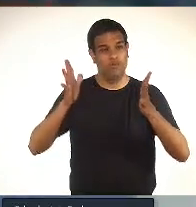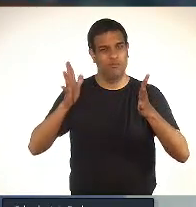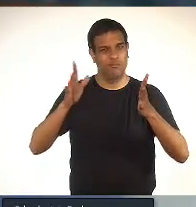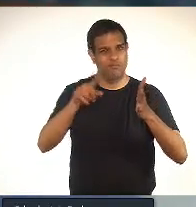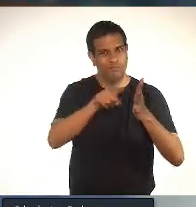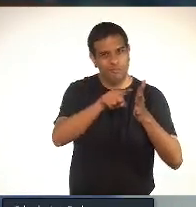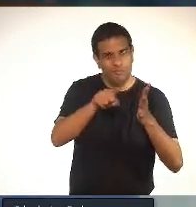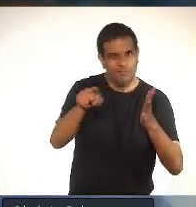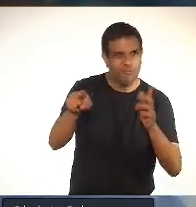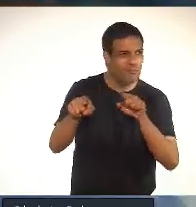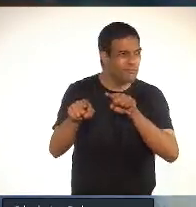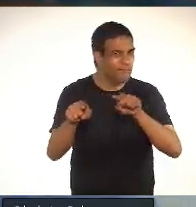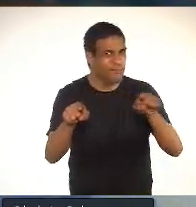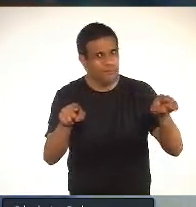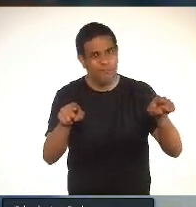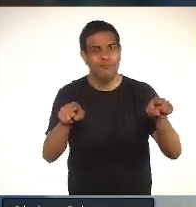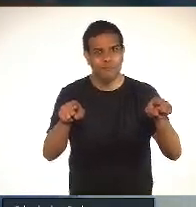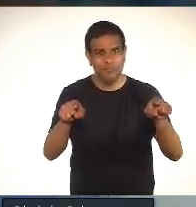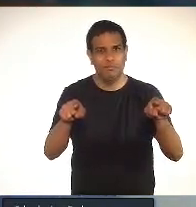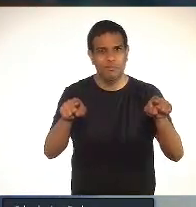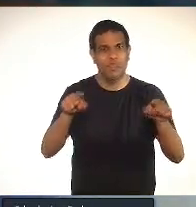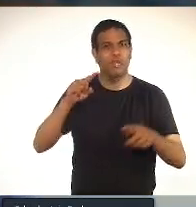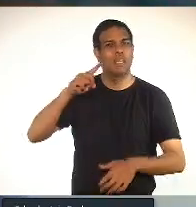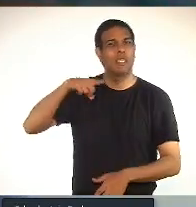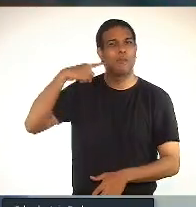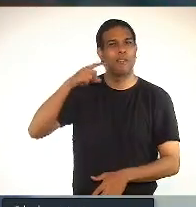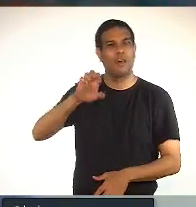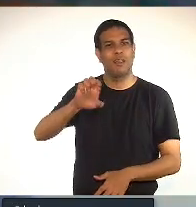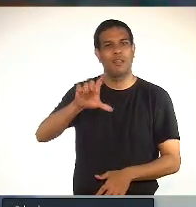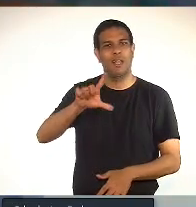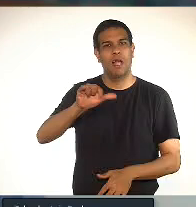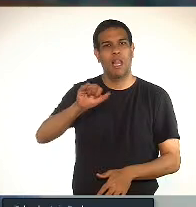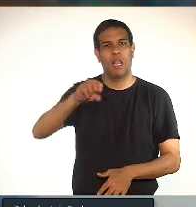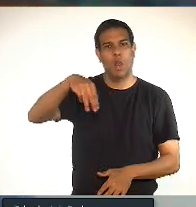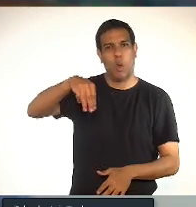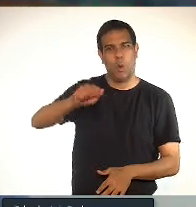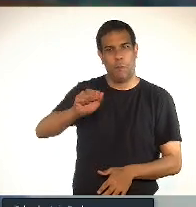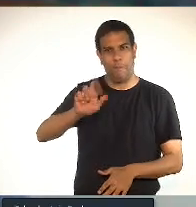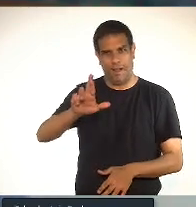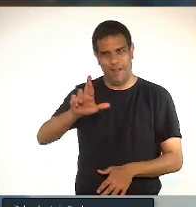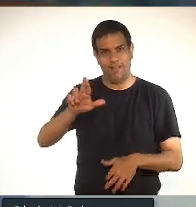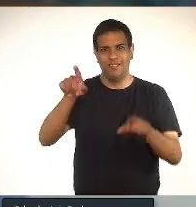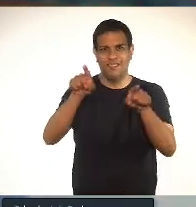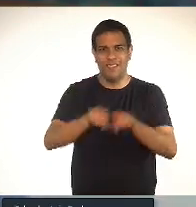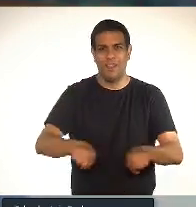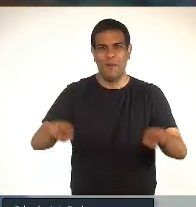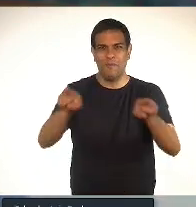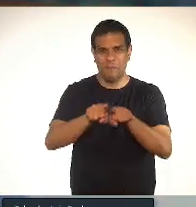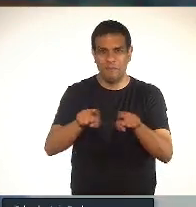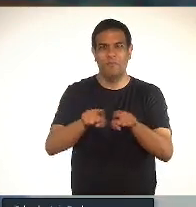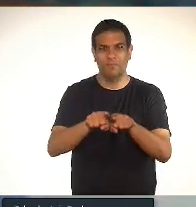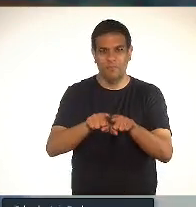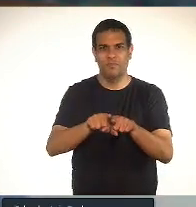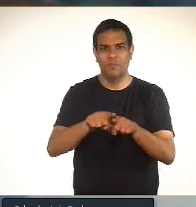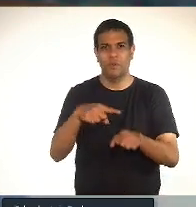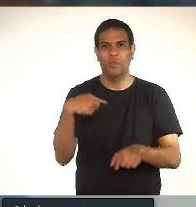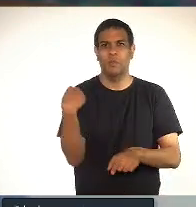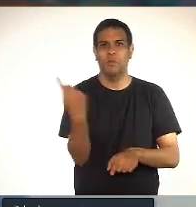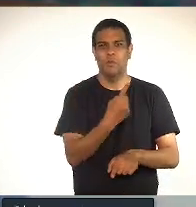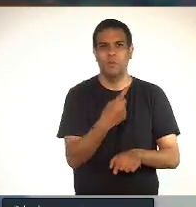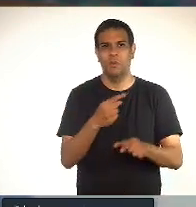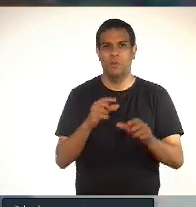deputado Eliomar Coelho também, e que era dos nossos coletivos